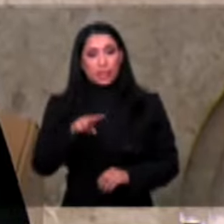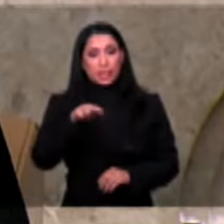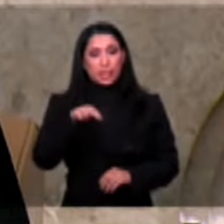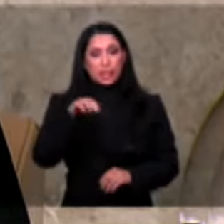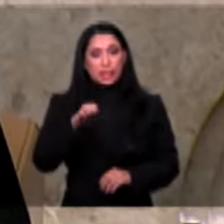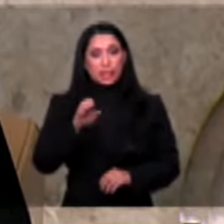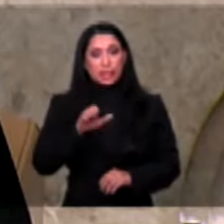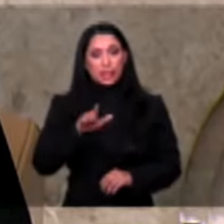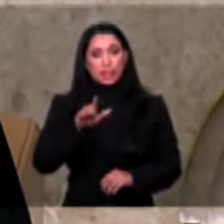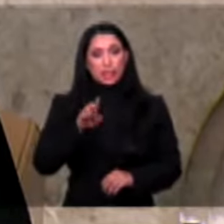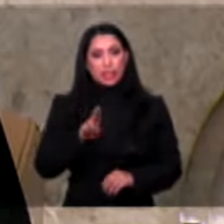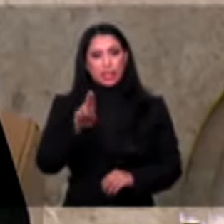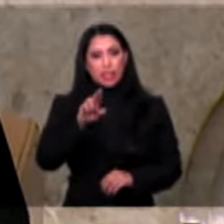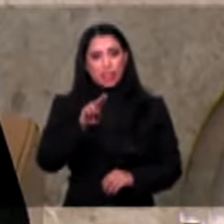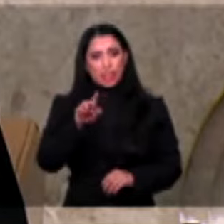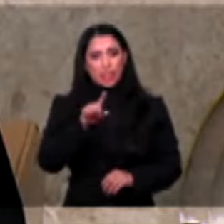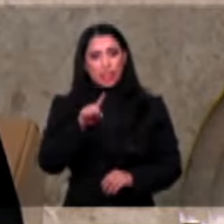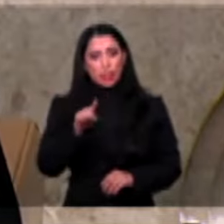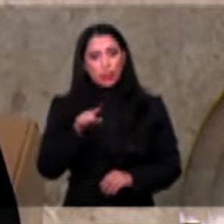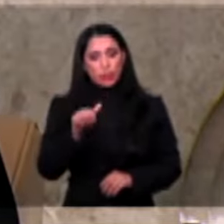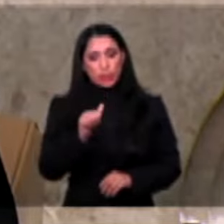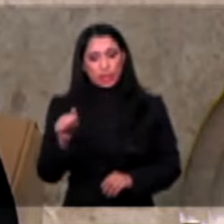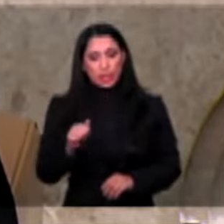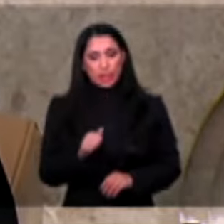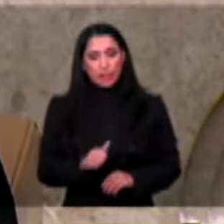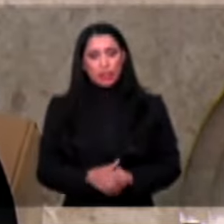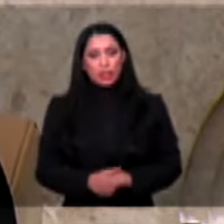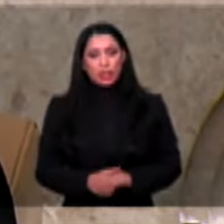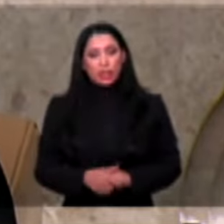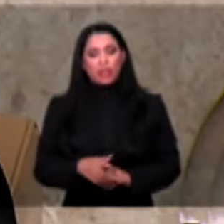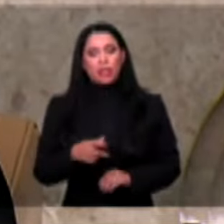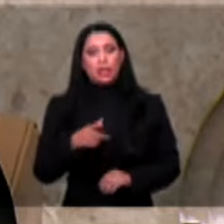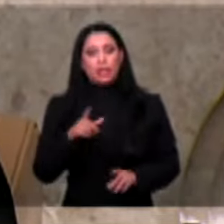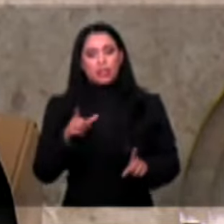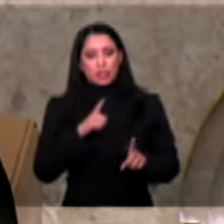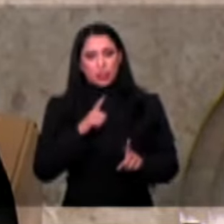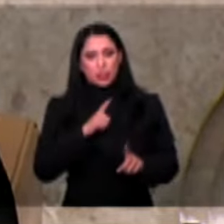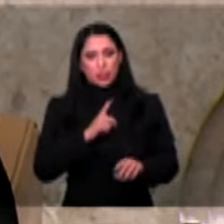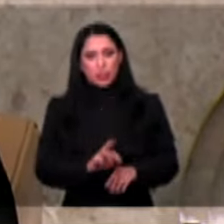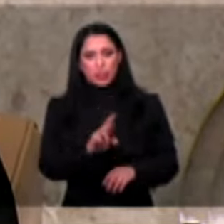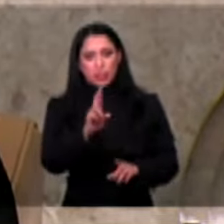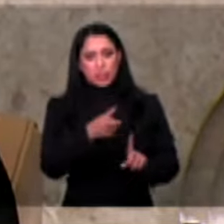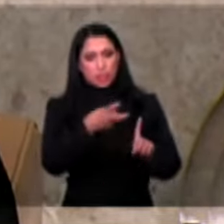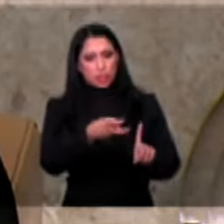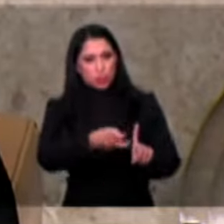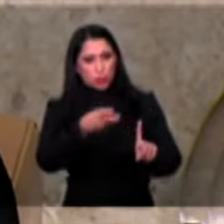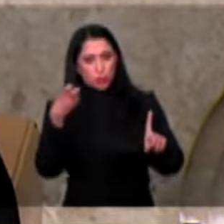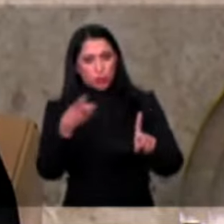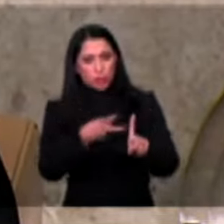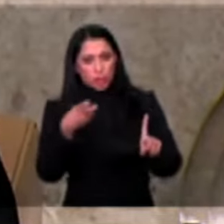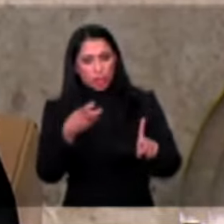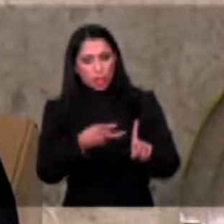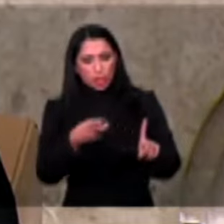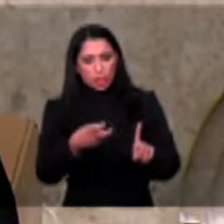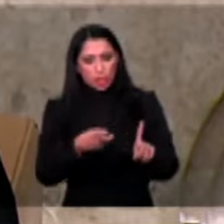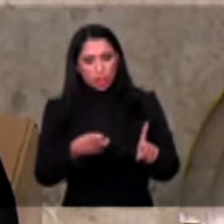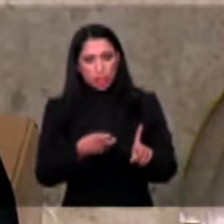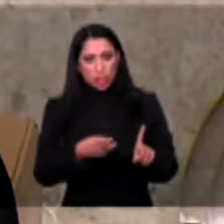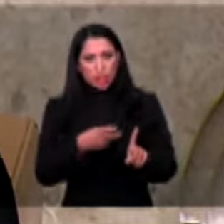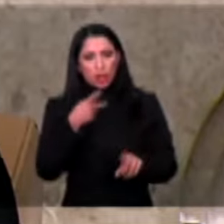Taqua Mendonça Martini, vice-cacique do território indígena Tecoa Jay, Rio